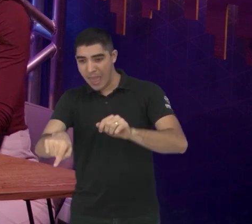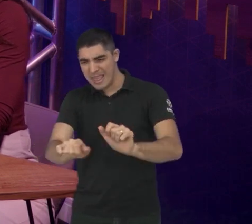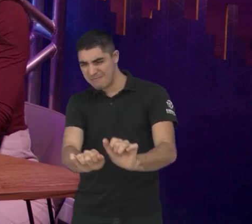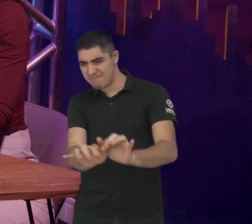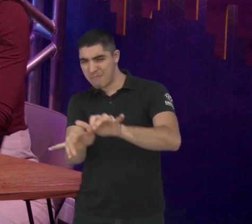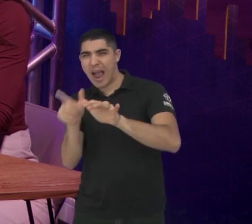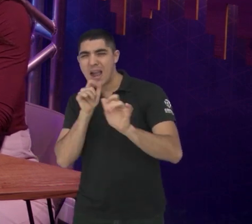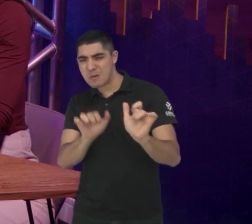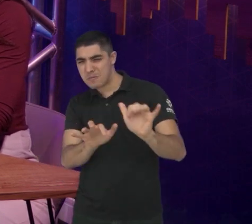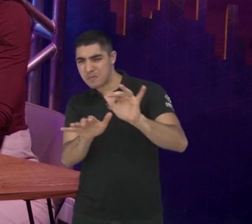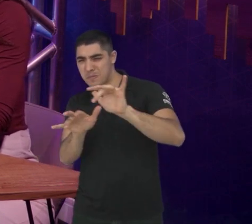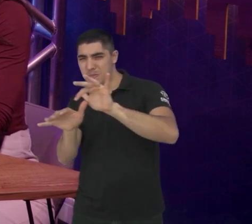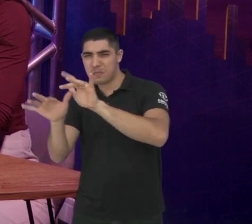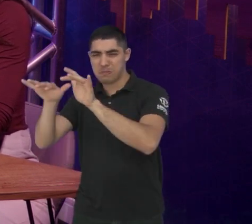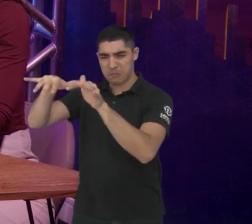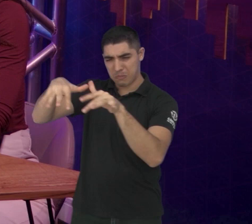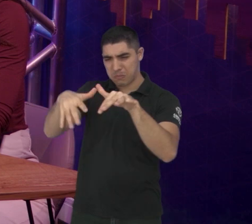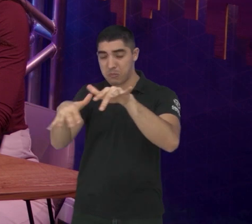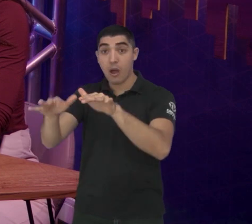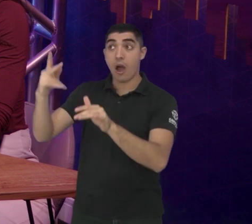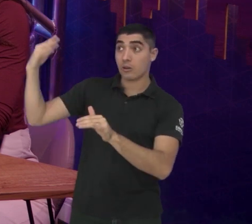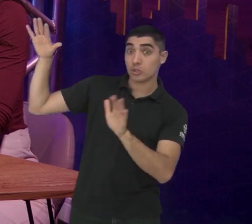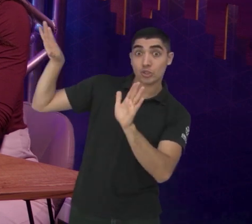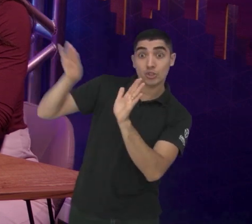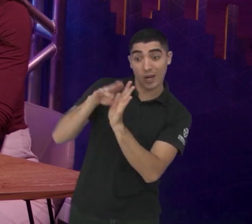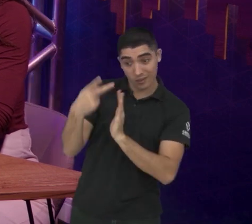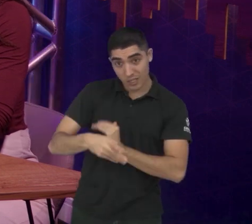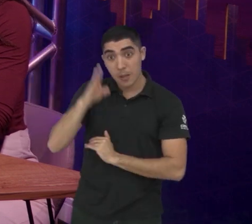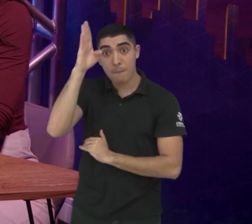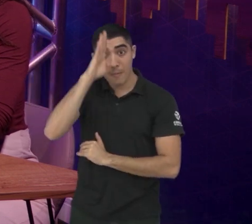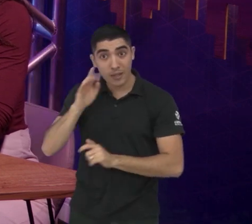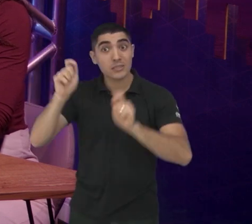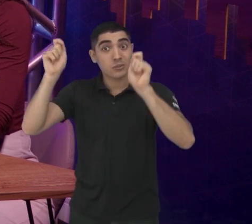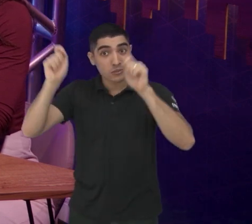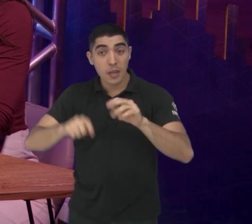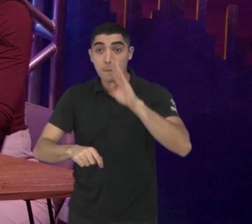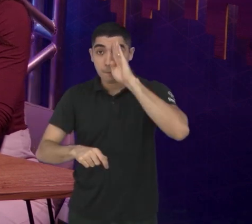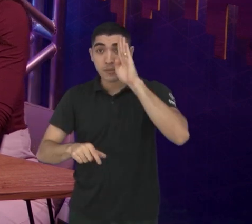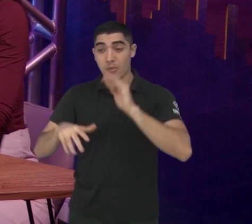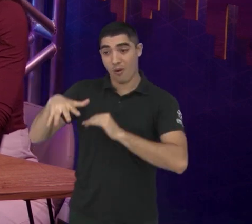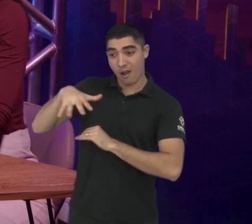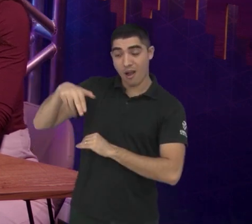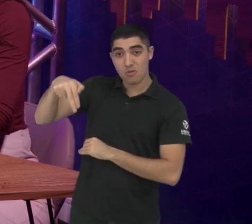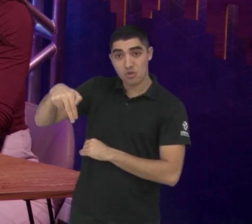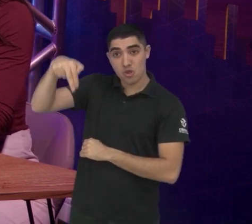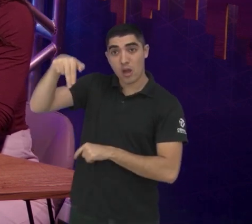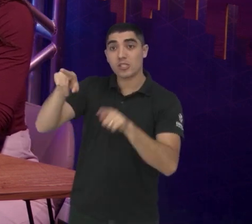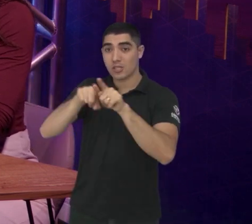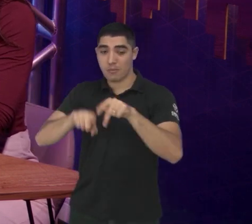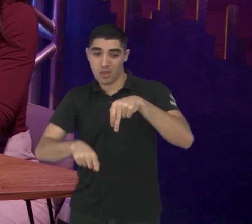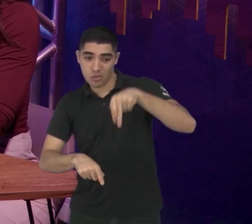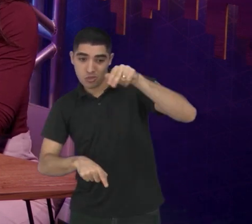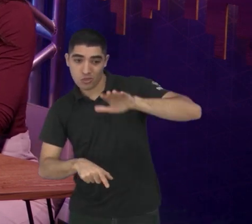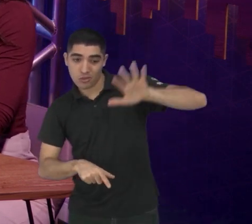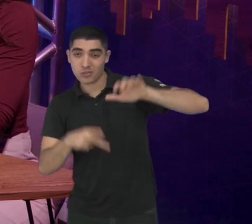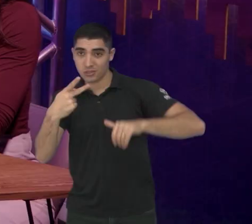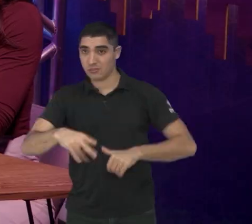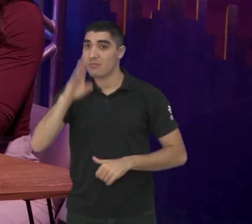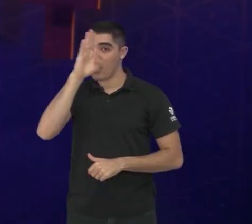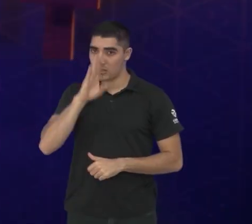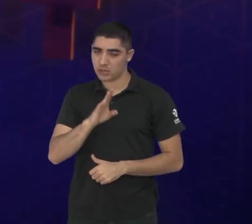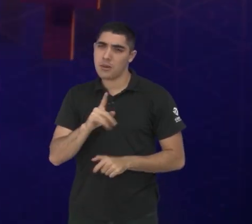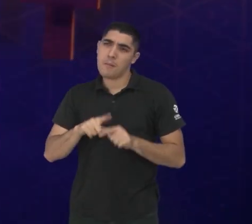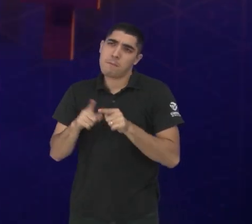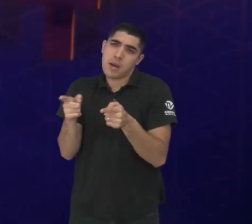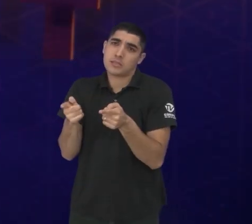toda a costa brasileira, principalmente o litoral norte e o litoral nordeste do país. Aí, assim, como eles